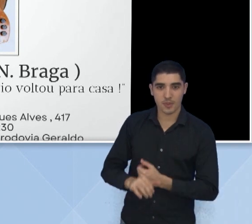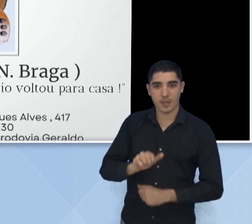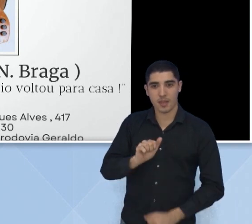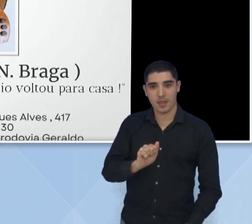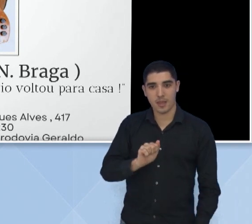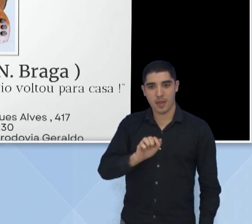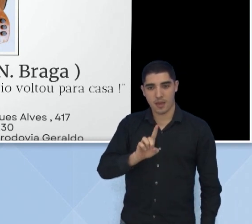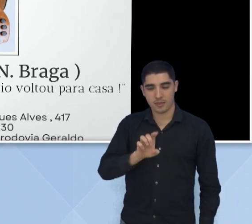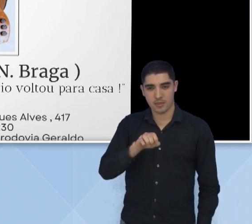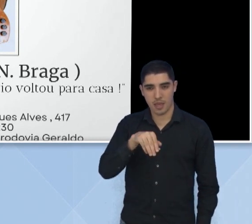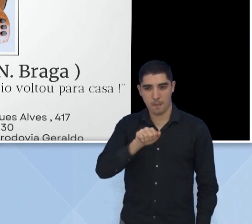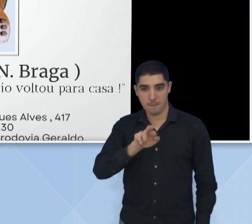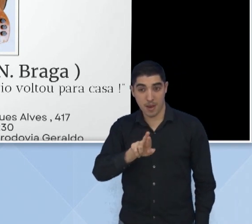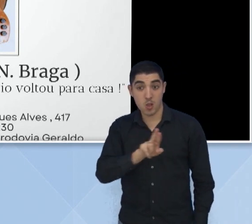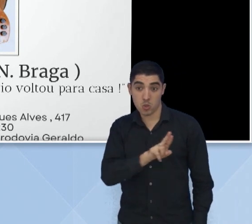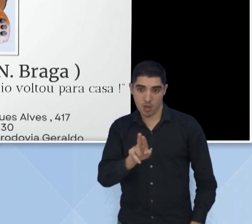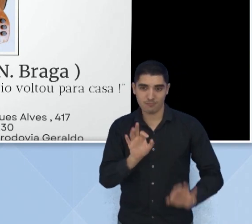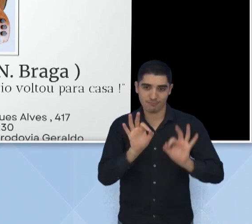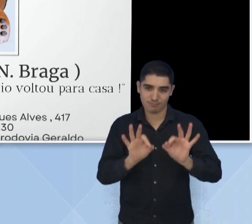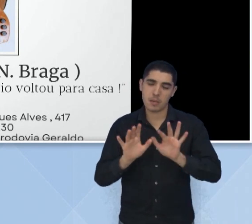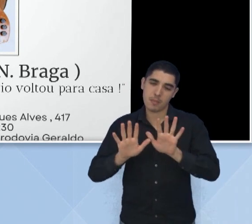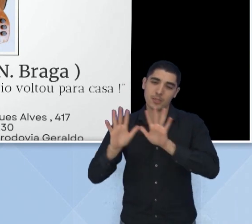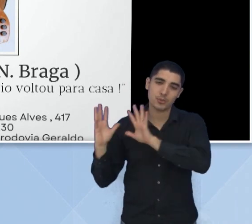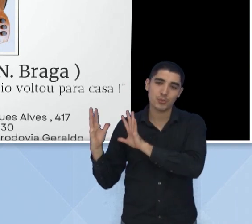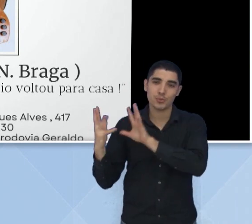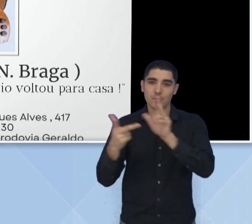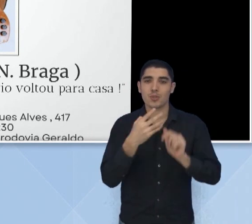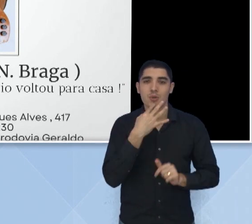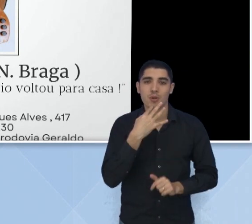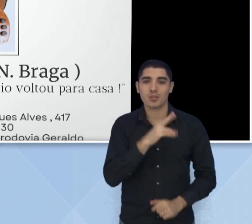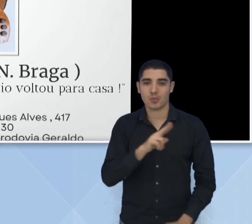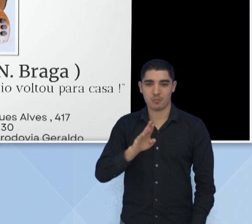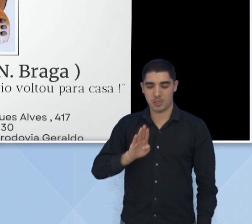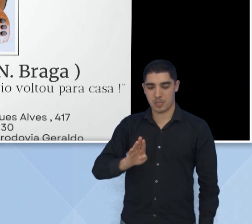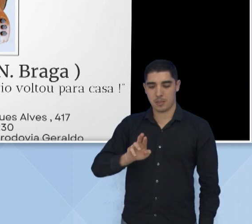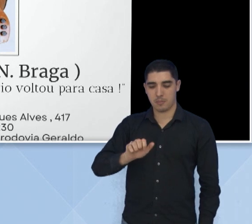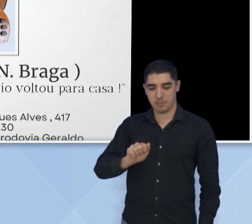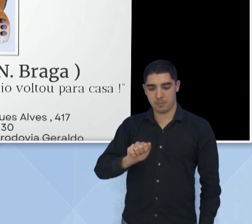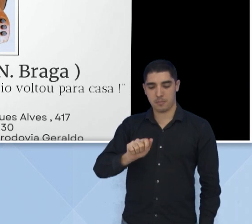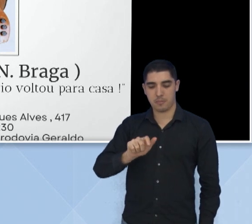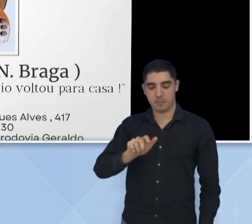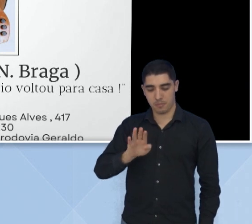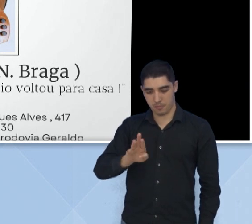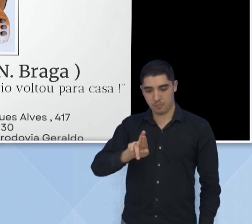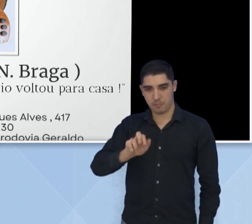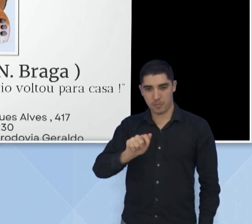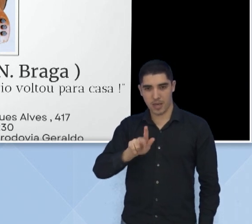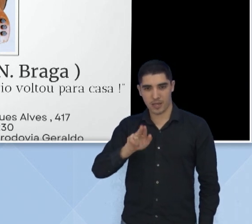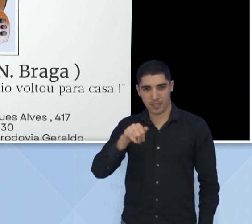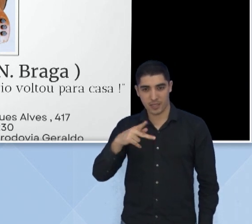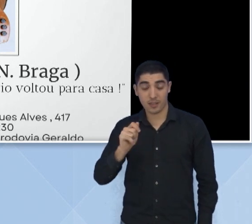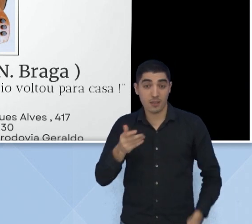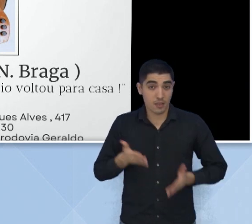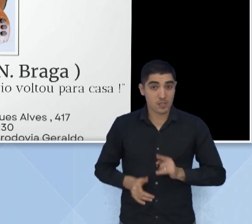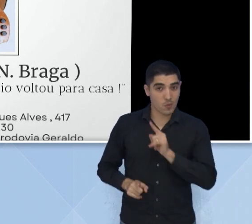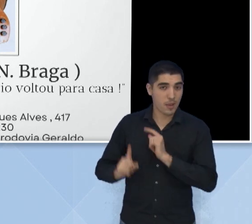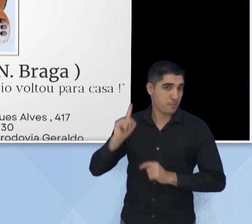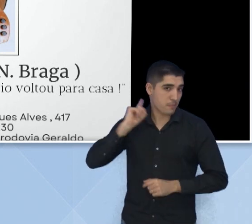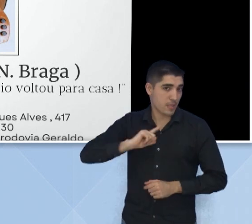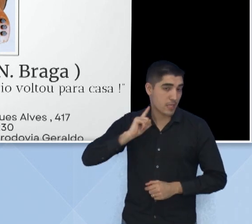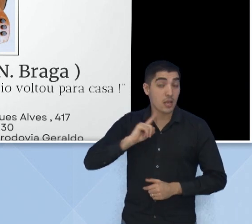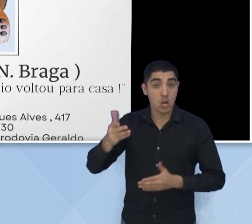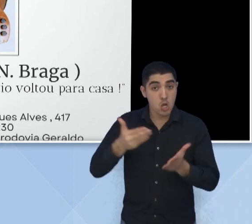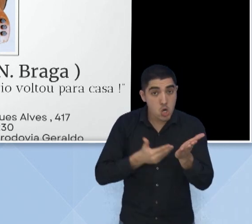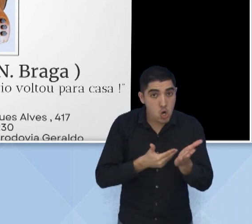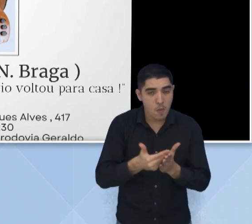muito conhecido por todos como Braguinha, natural de Montes Claros, Minas Gerais. Braguinha ingressou na